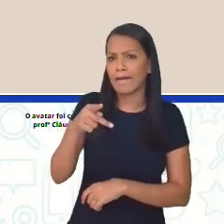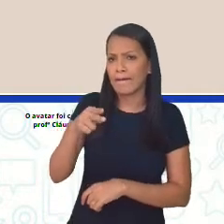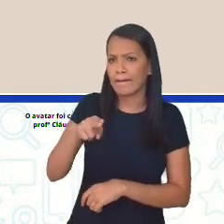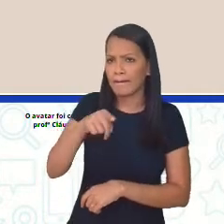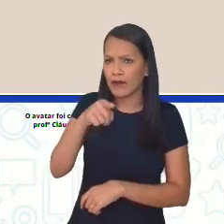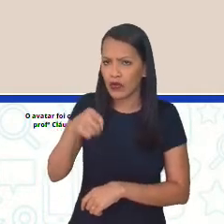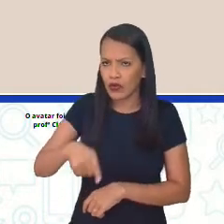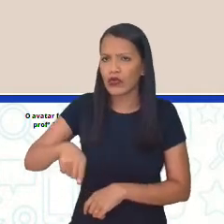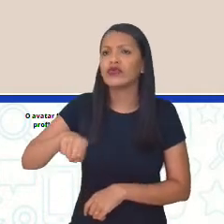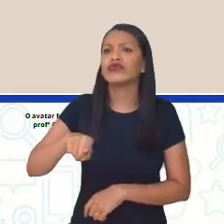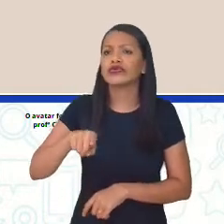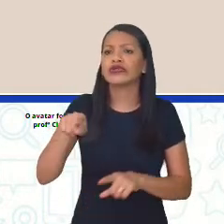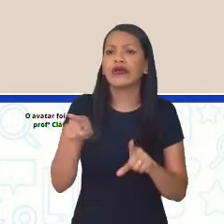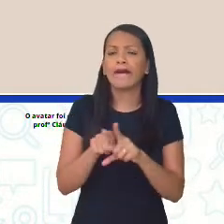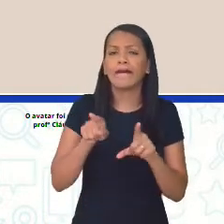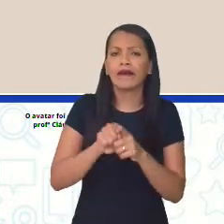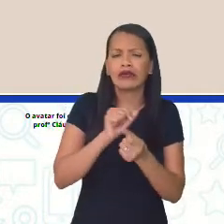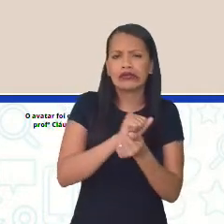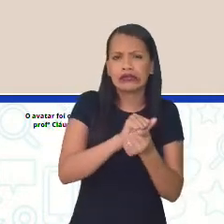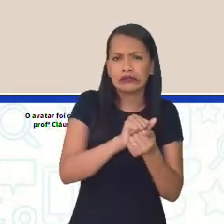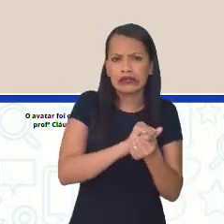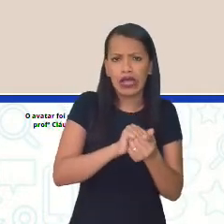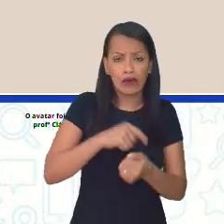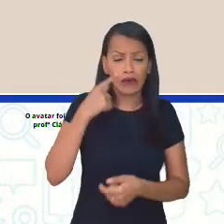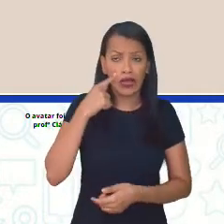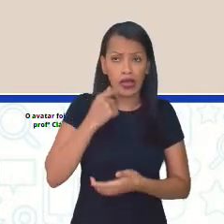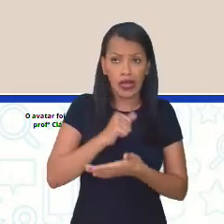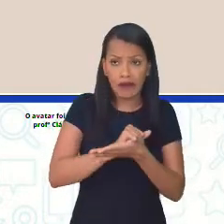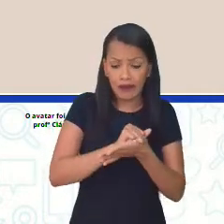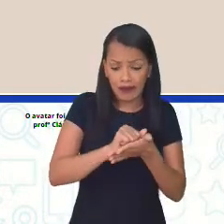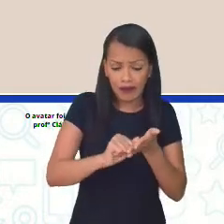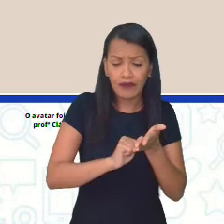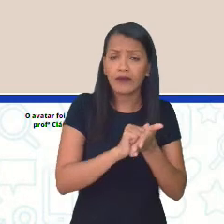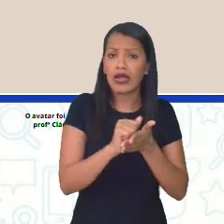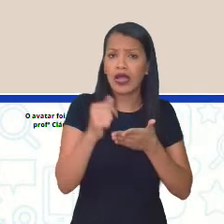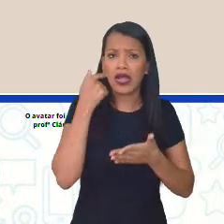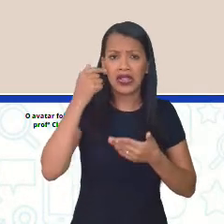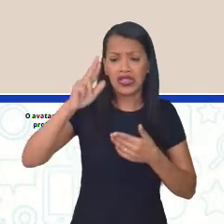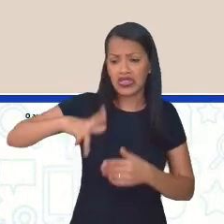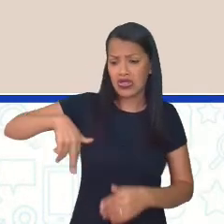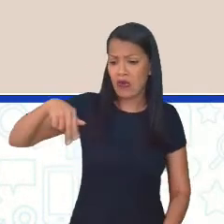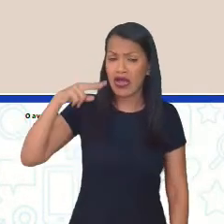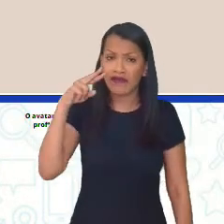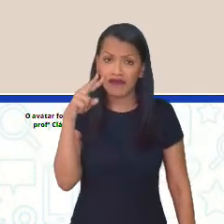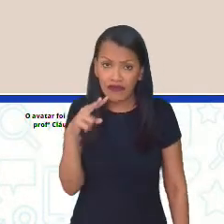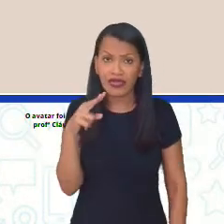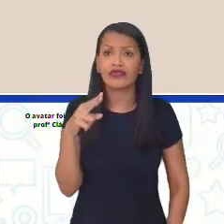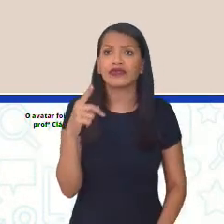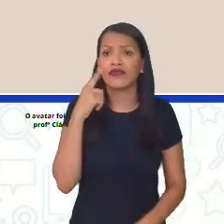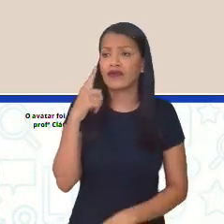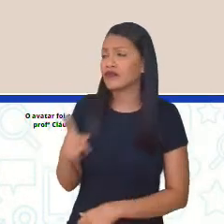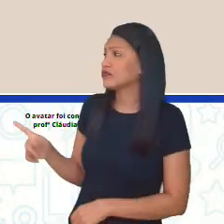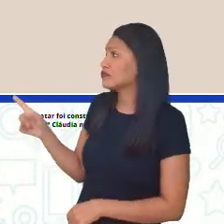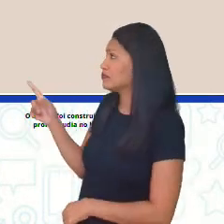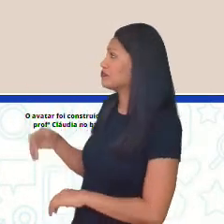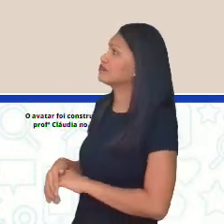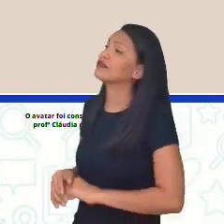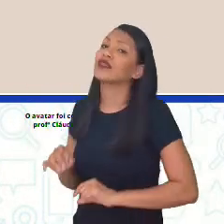espermicida. Observem aí que tem uns aí que vocês talvez nunca tenham visto falar, né? Vocês ouvem mais falar na questão